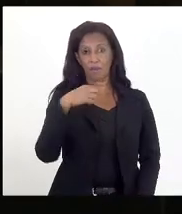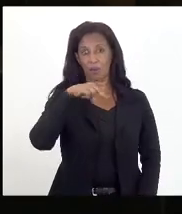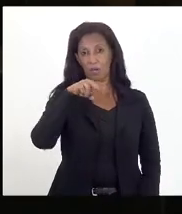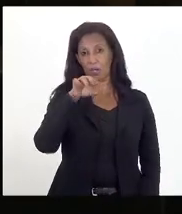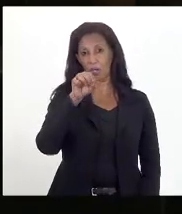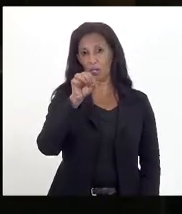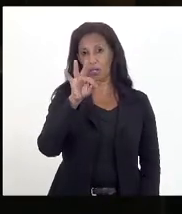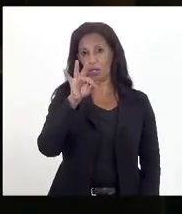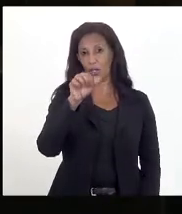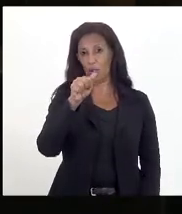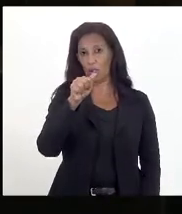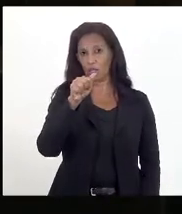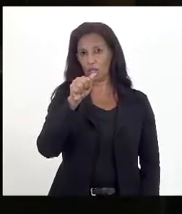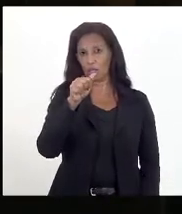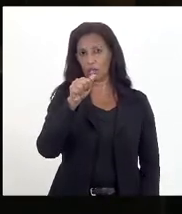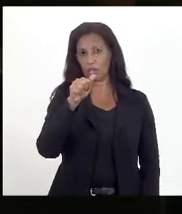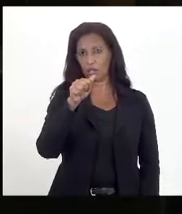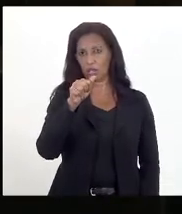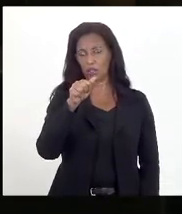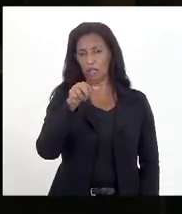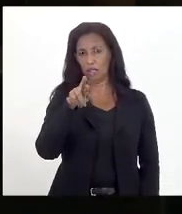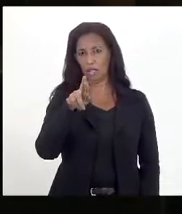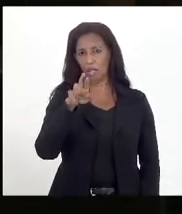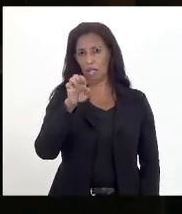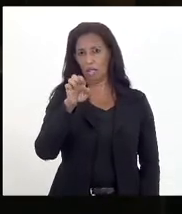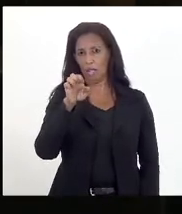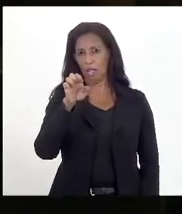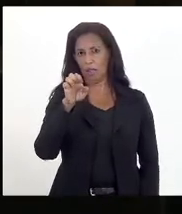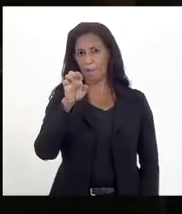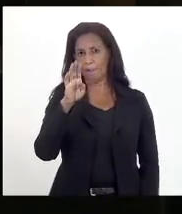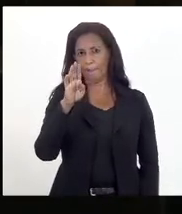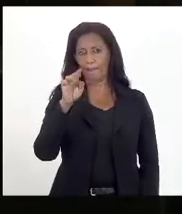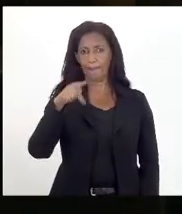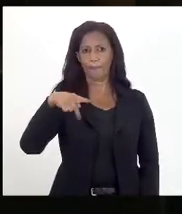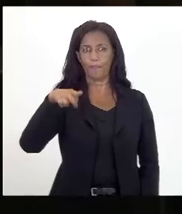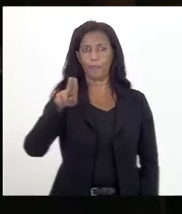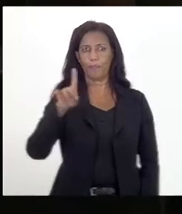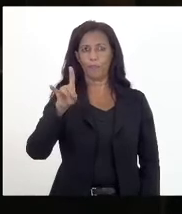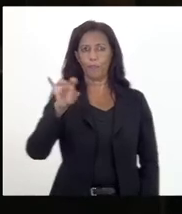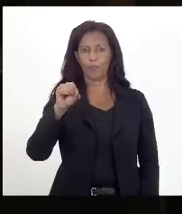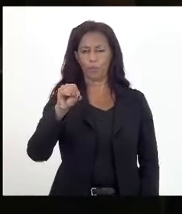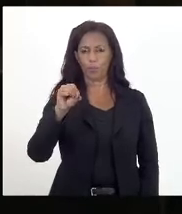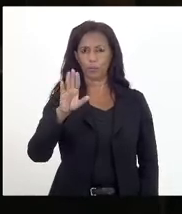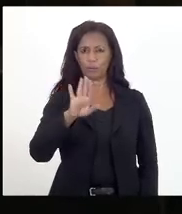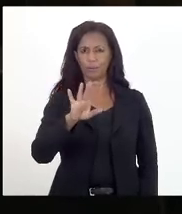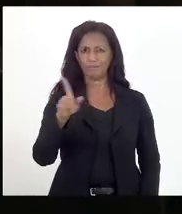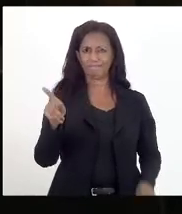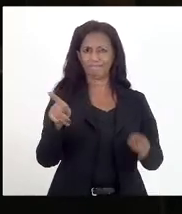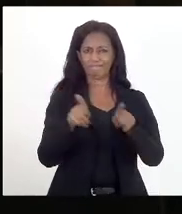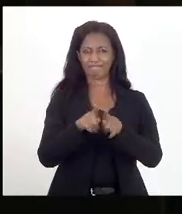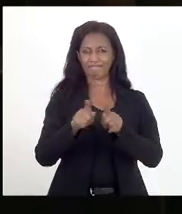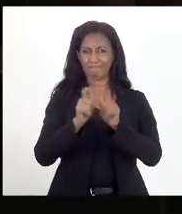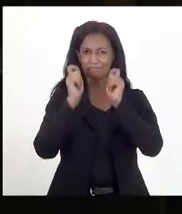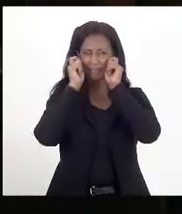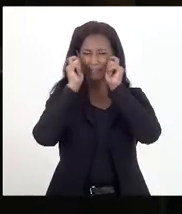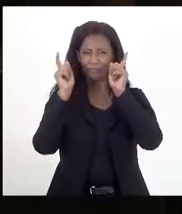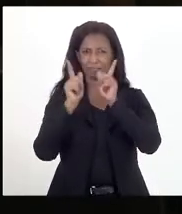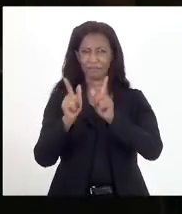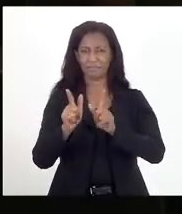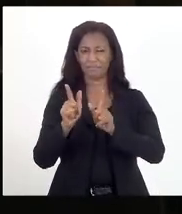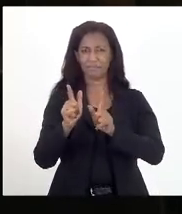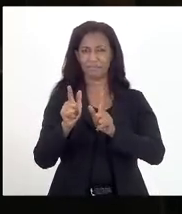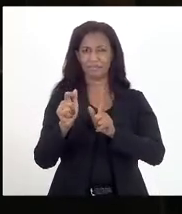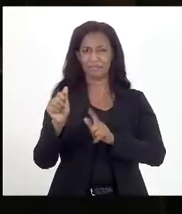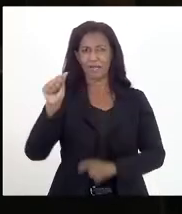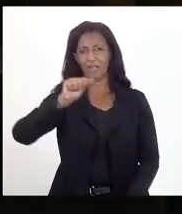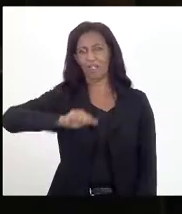uma nota de repúdio mas também o chamamento da